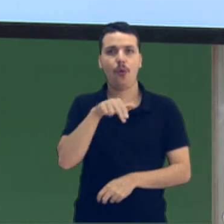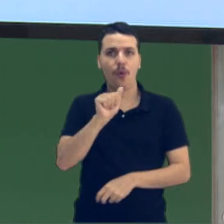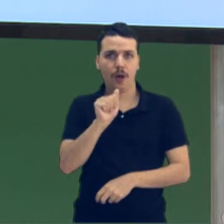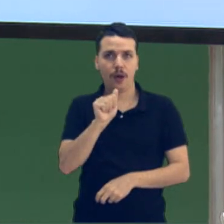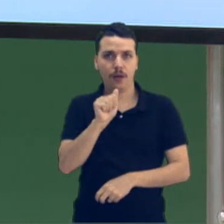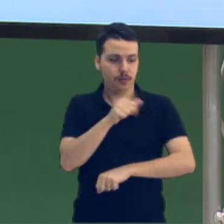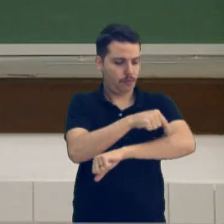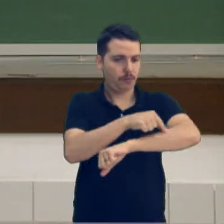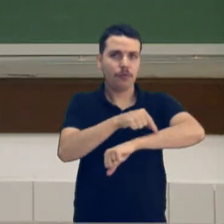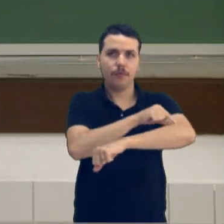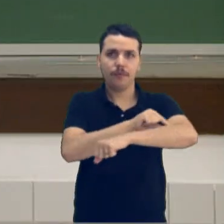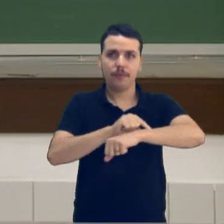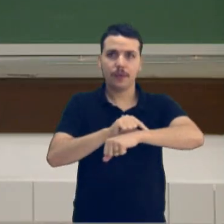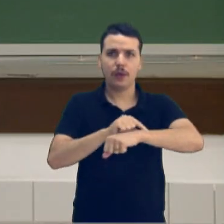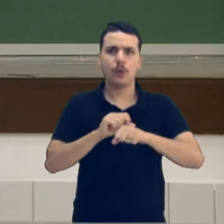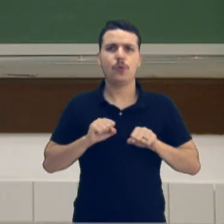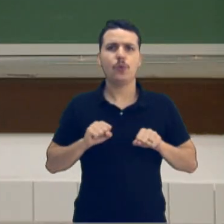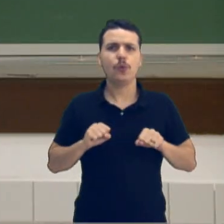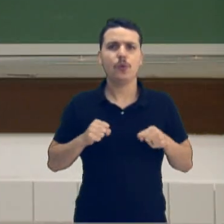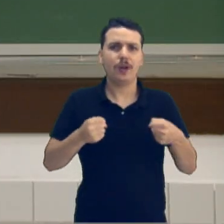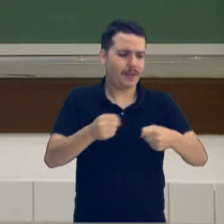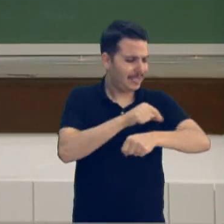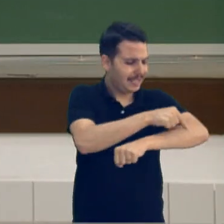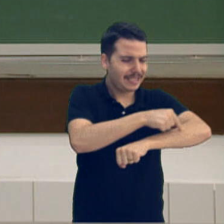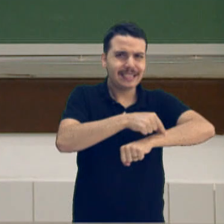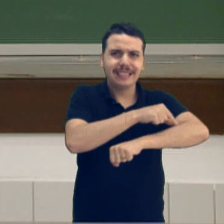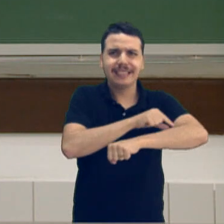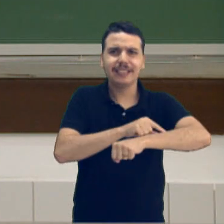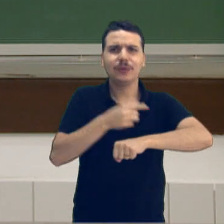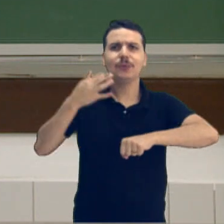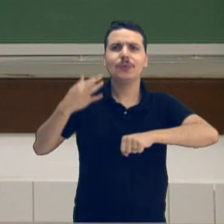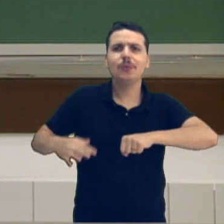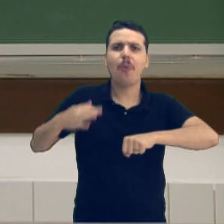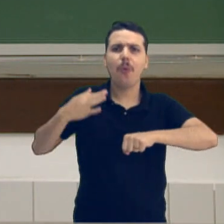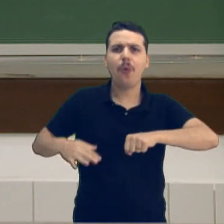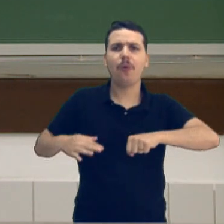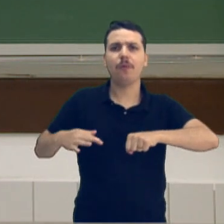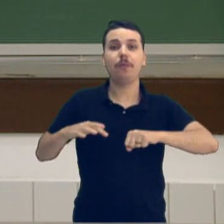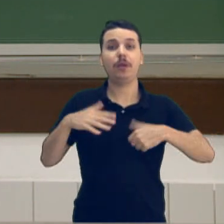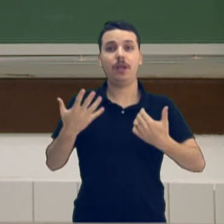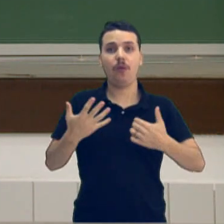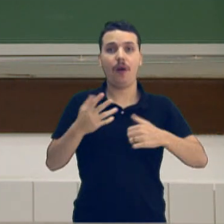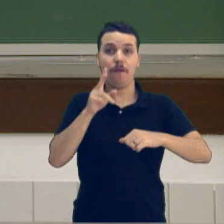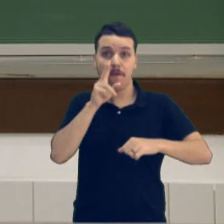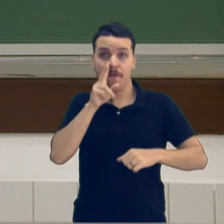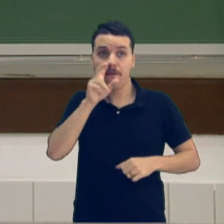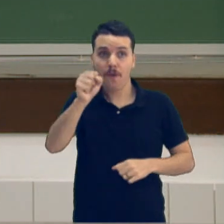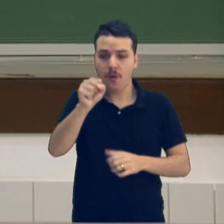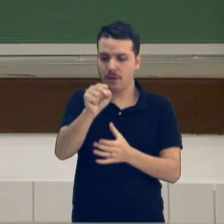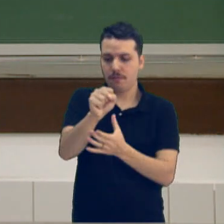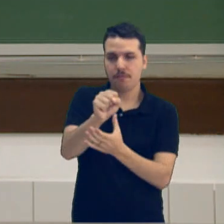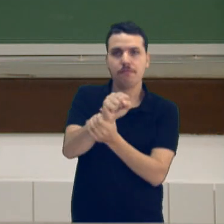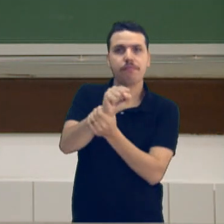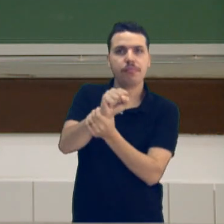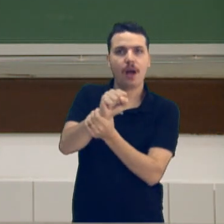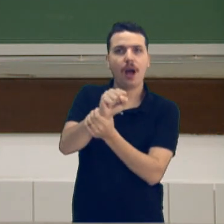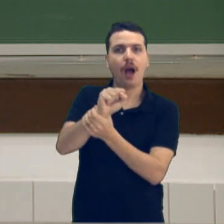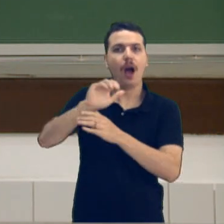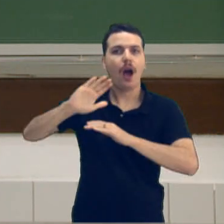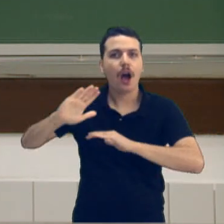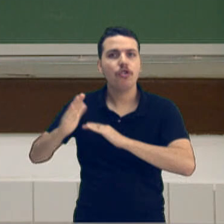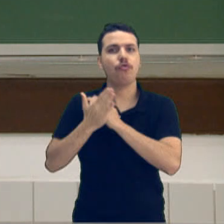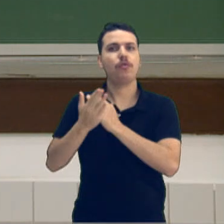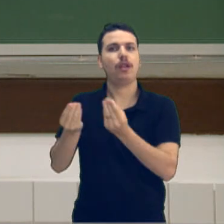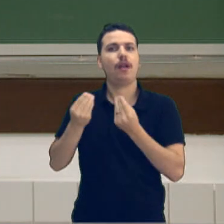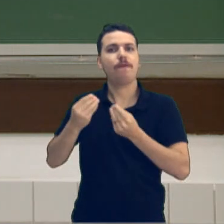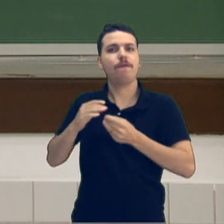muito grande, acaba sentindo muita dor. Então, a força tensora desse equipamento faz com que ele tenha